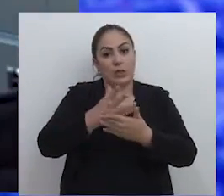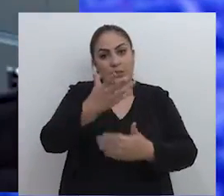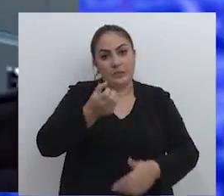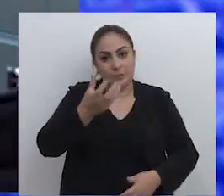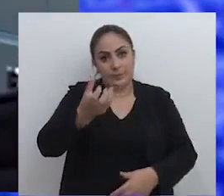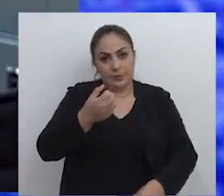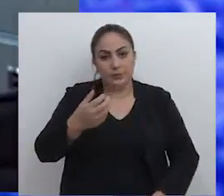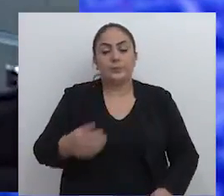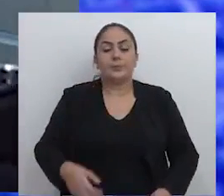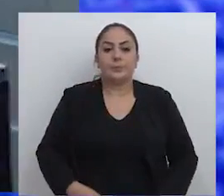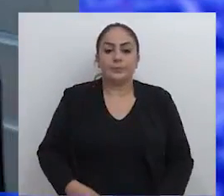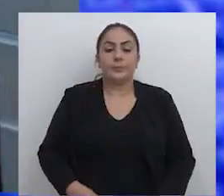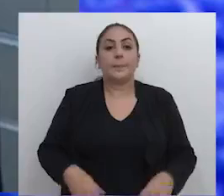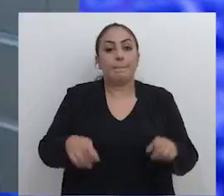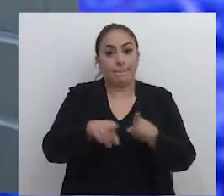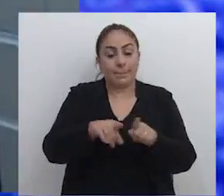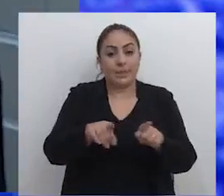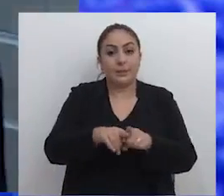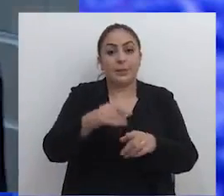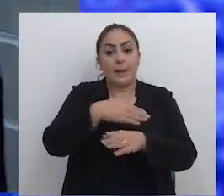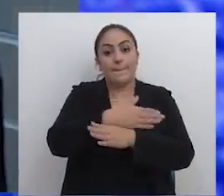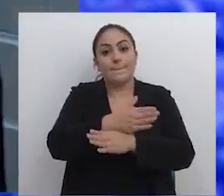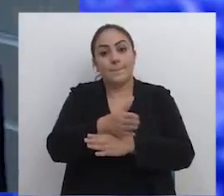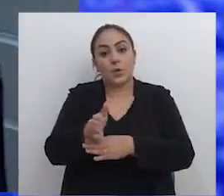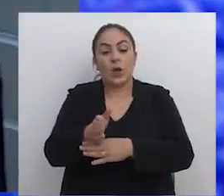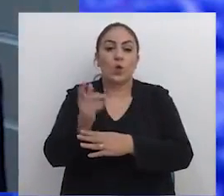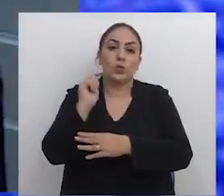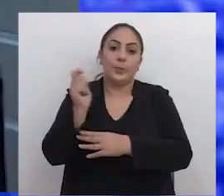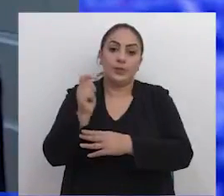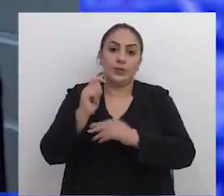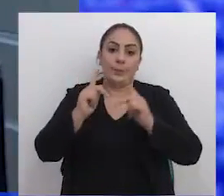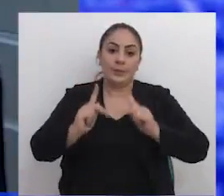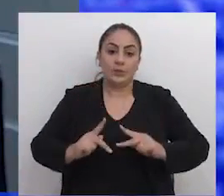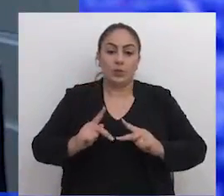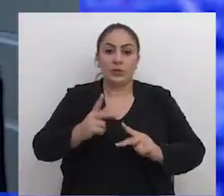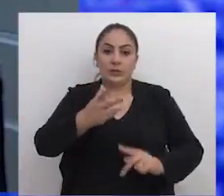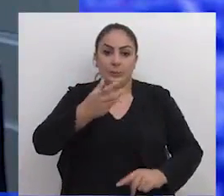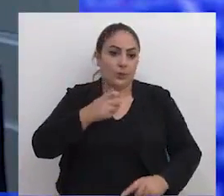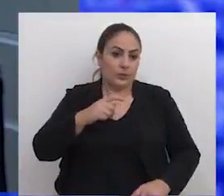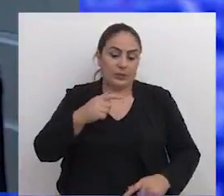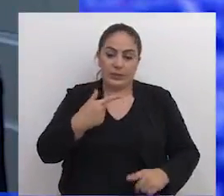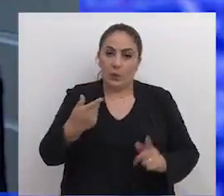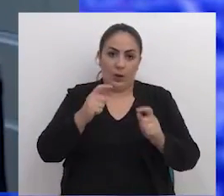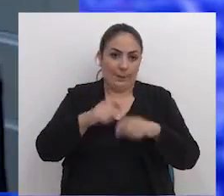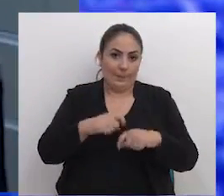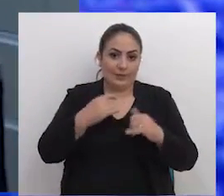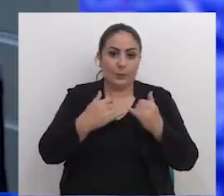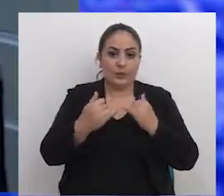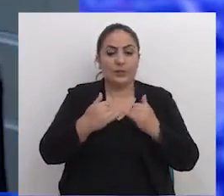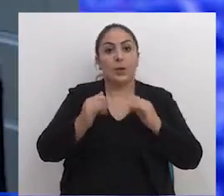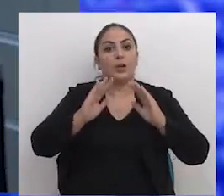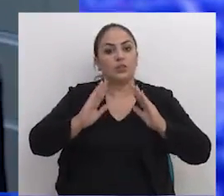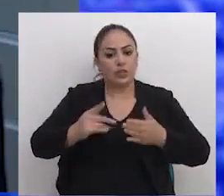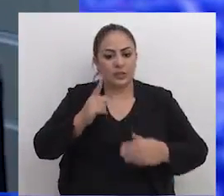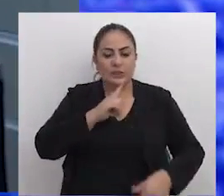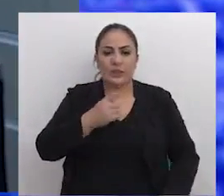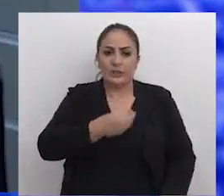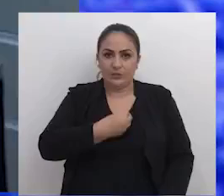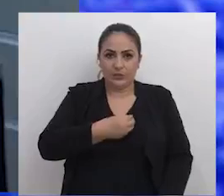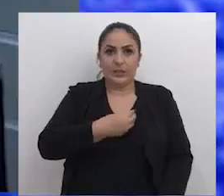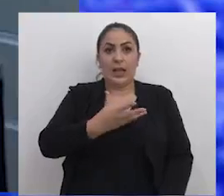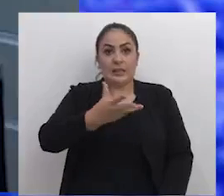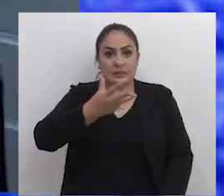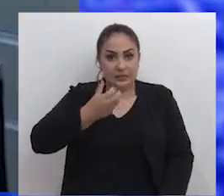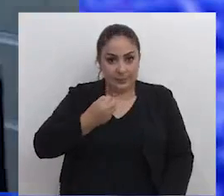continuar recebendo seus benefícios. Também a prorrogação automática dos benefícios por incapacidade. Então, aquelas pessoas que elas já estão recebendo